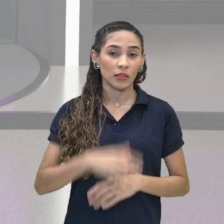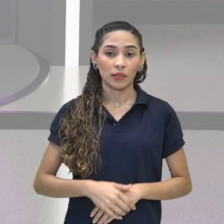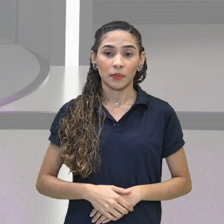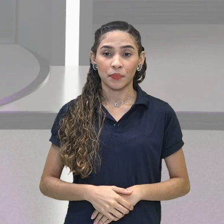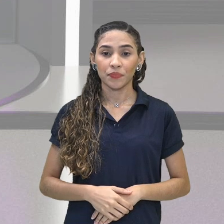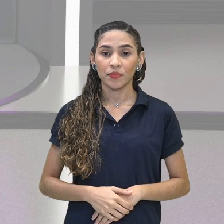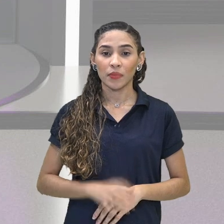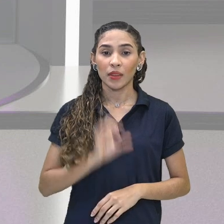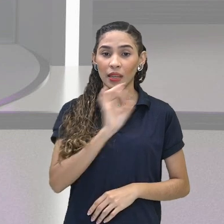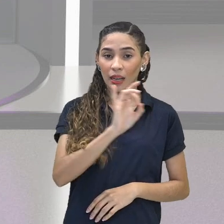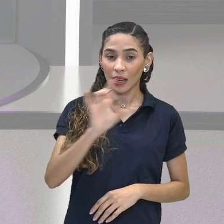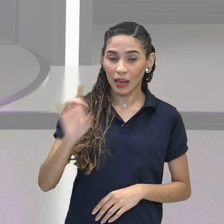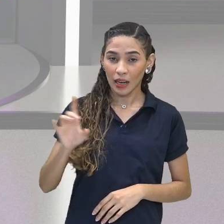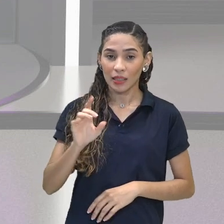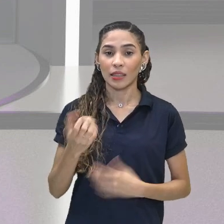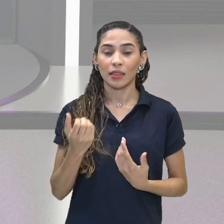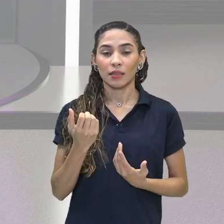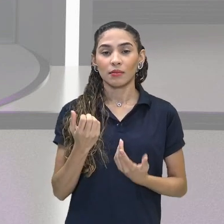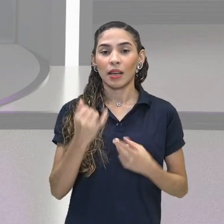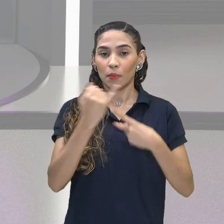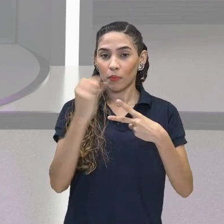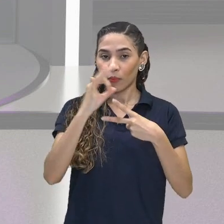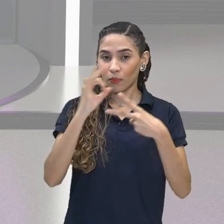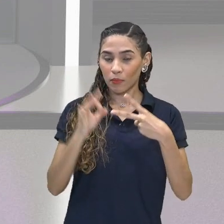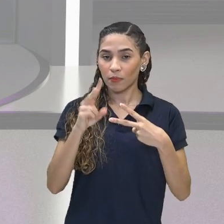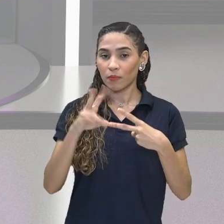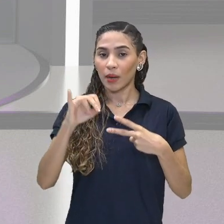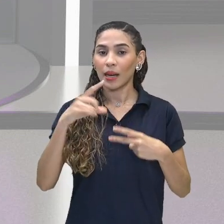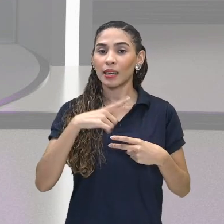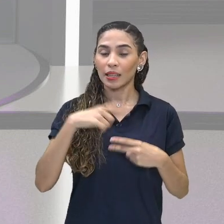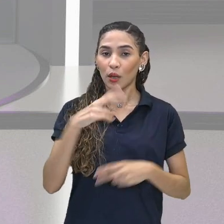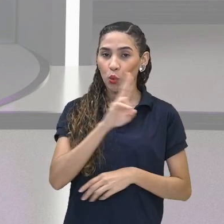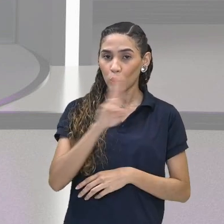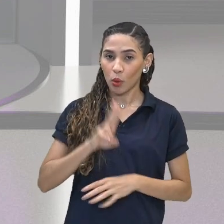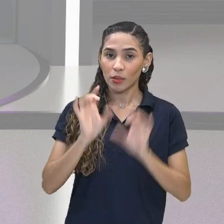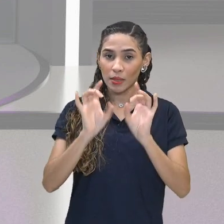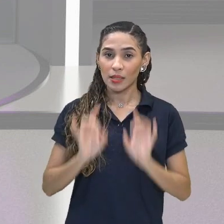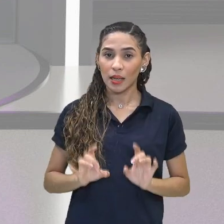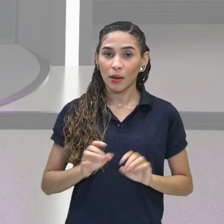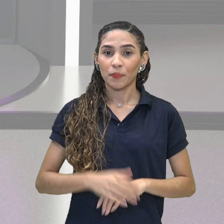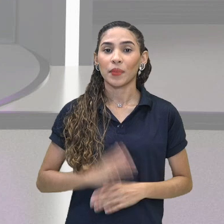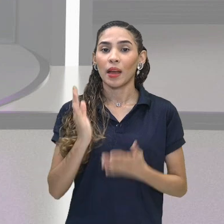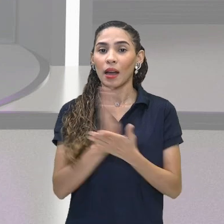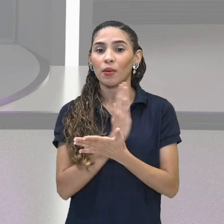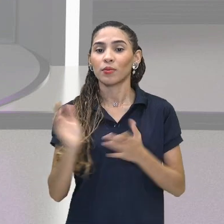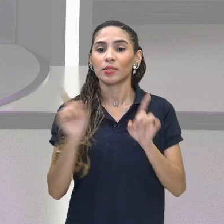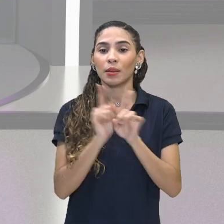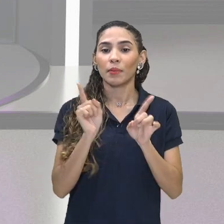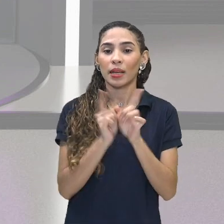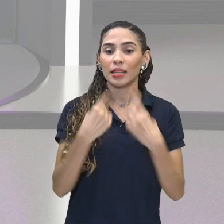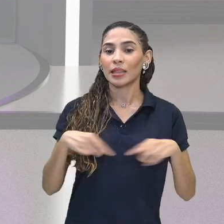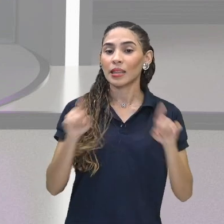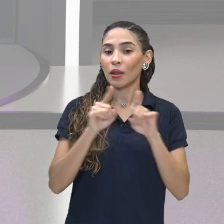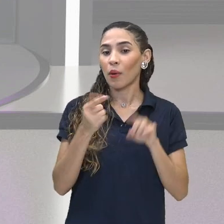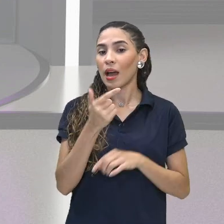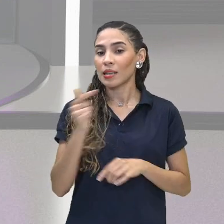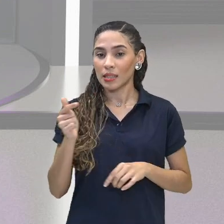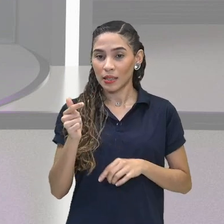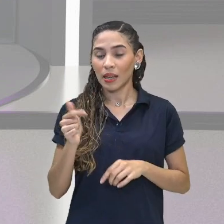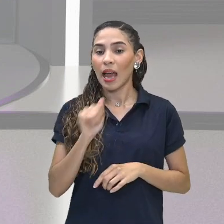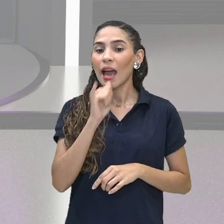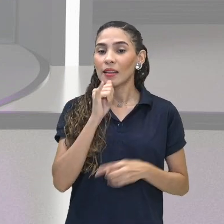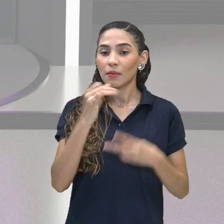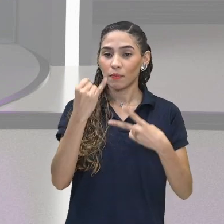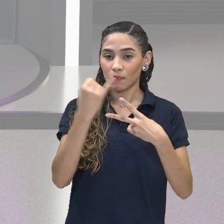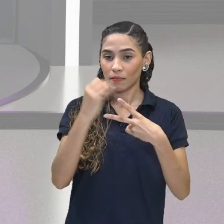né, cada polígono, de acordo com os seus lados, ele vai receber esse nome especial. Alguns não possuem, como é o caso do polígono